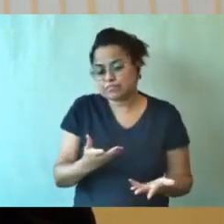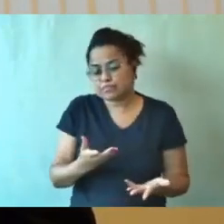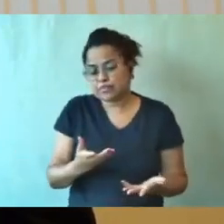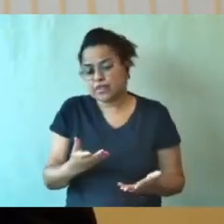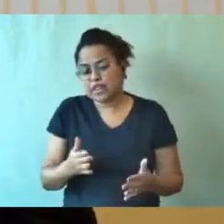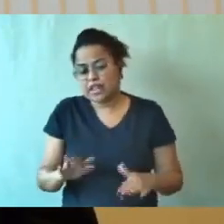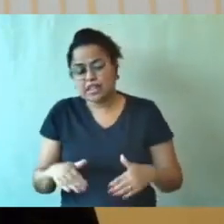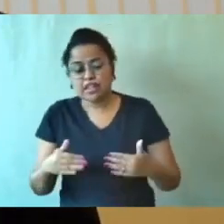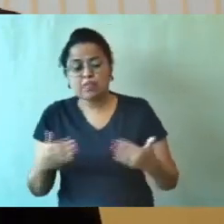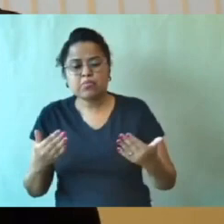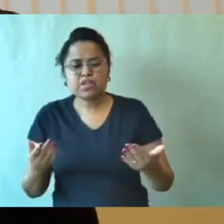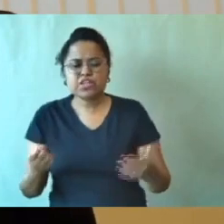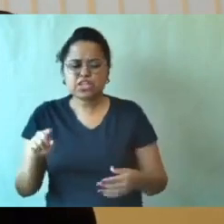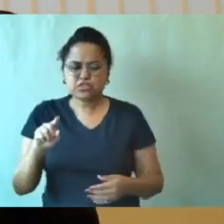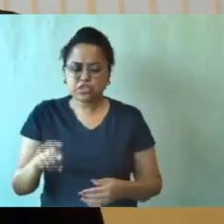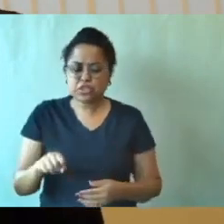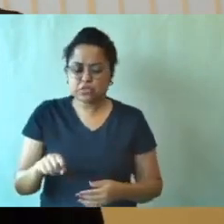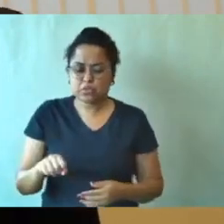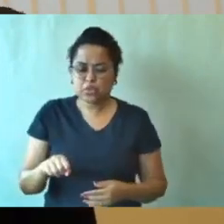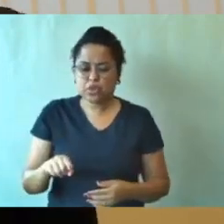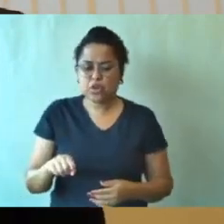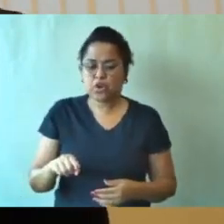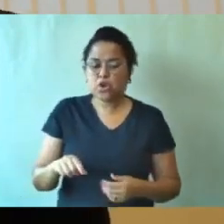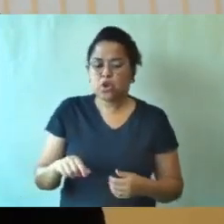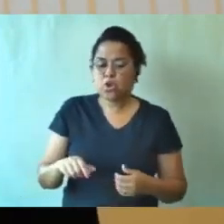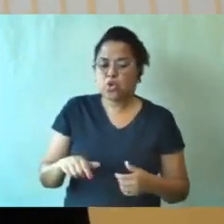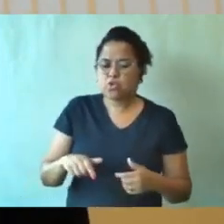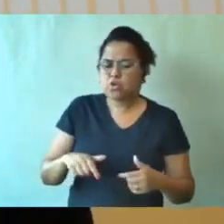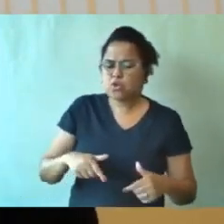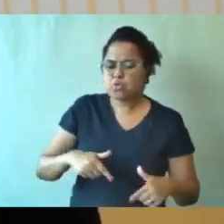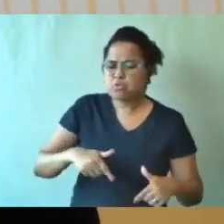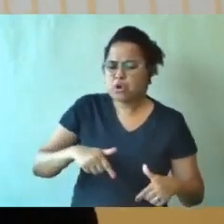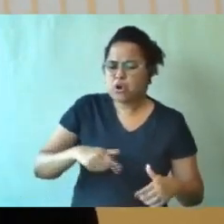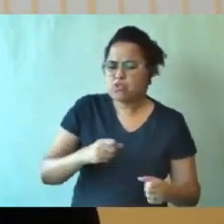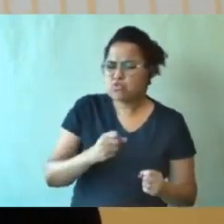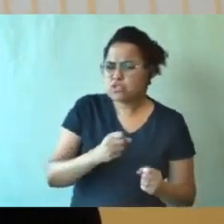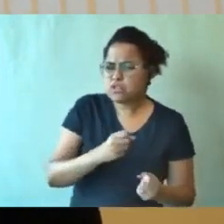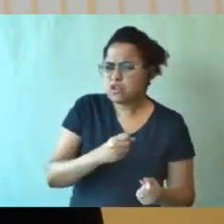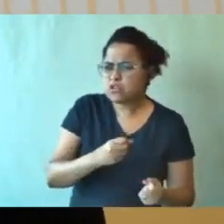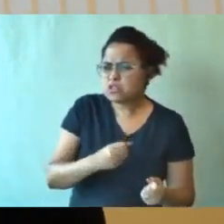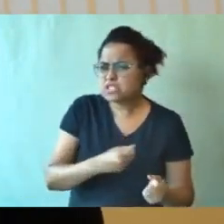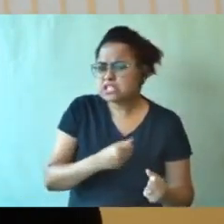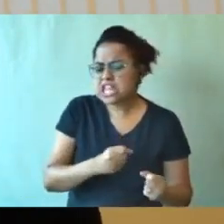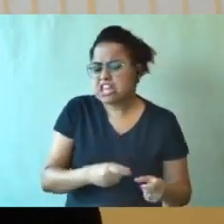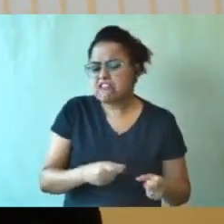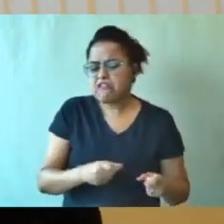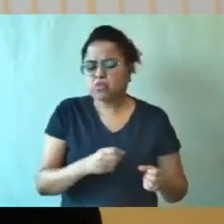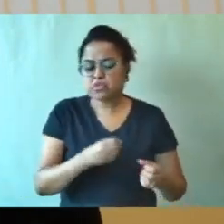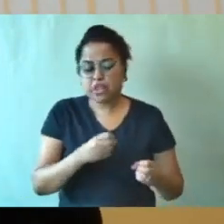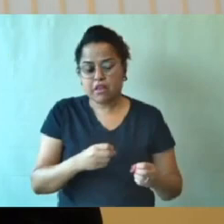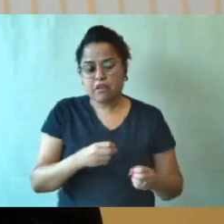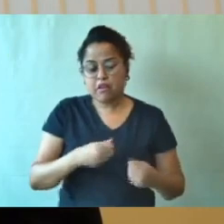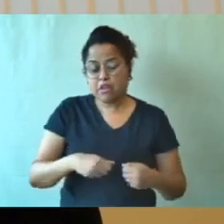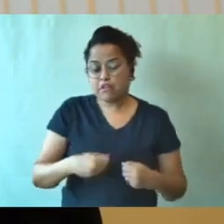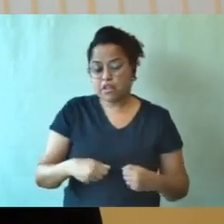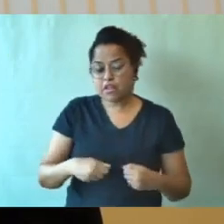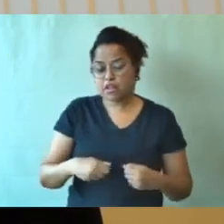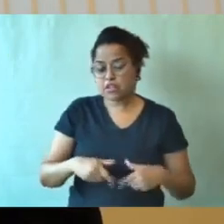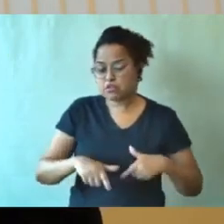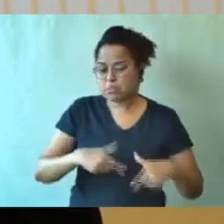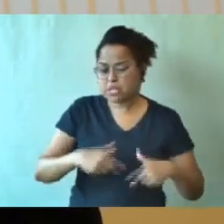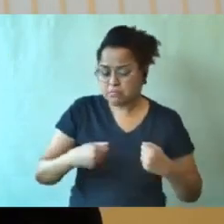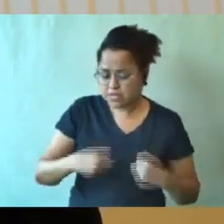Independente disso, o serviço essencial não pode ficar aguardando isso 10 meses sem nenhum tipo de investimento. Tá certo? E os